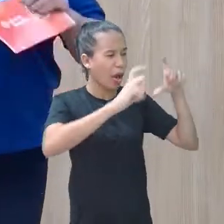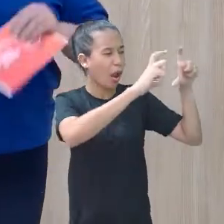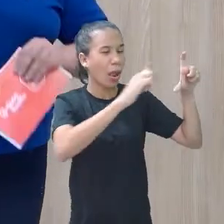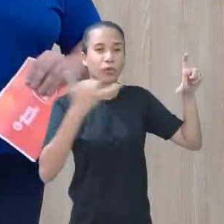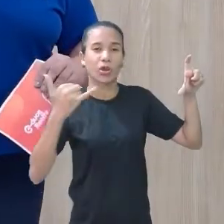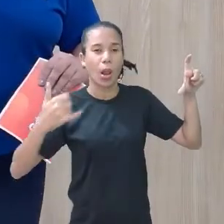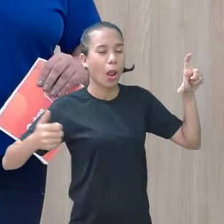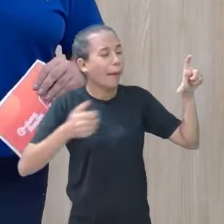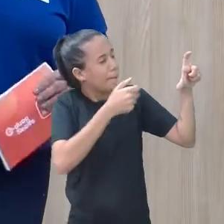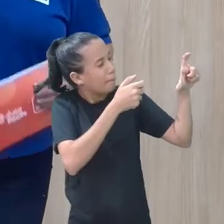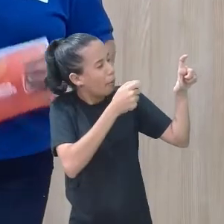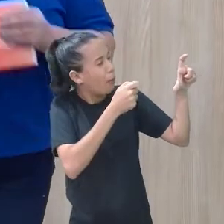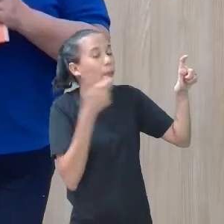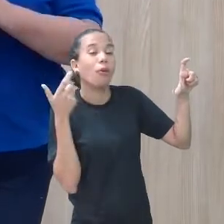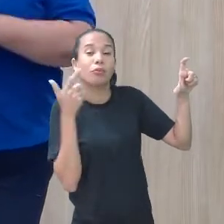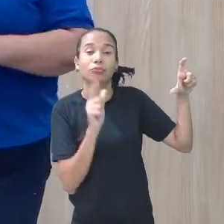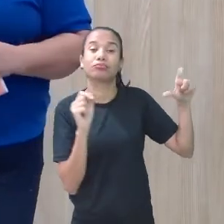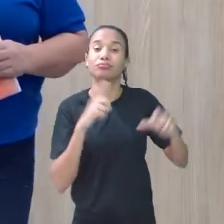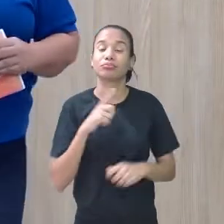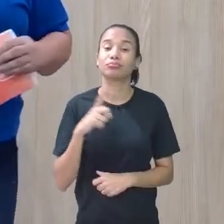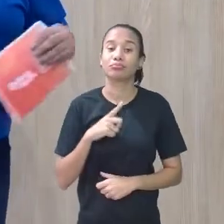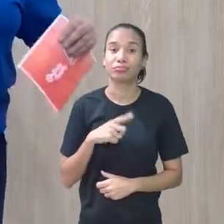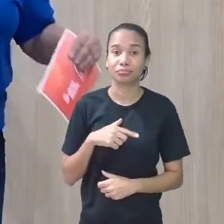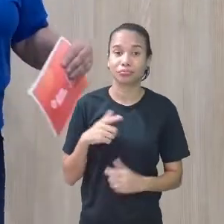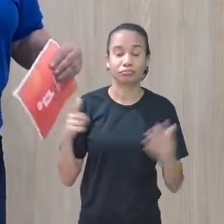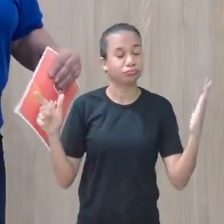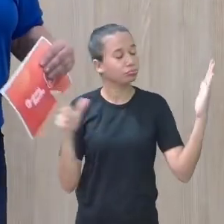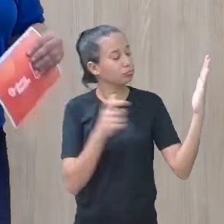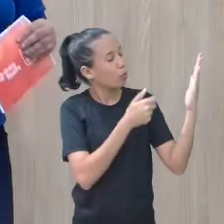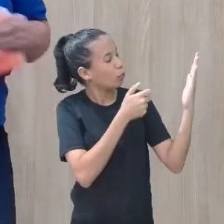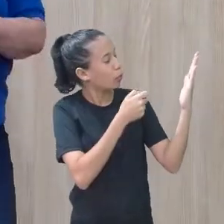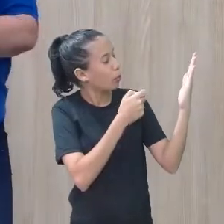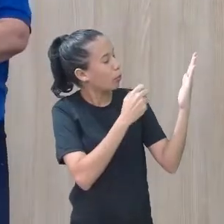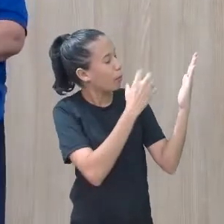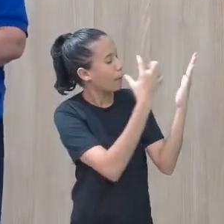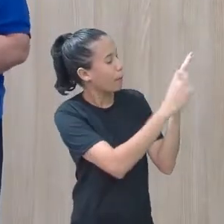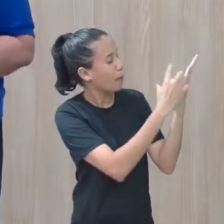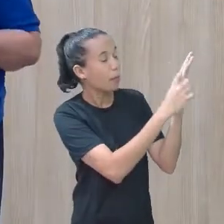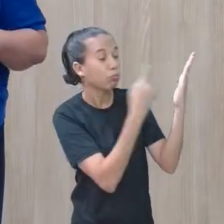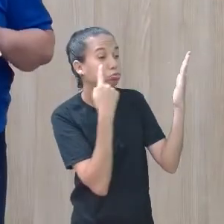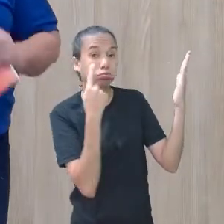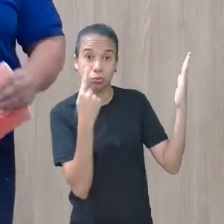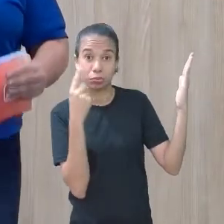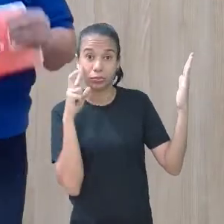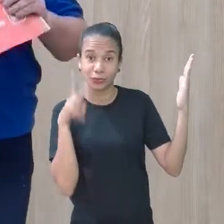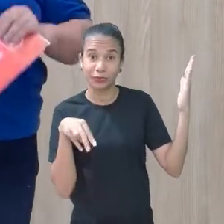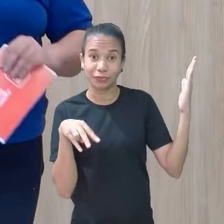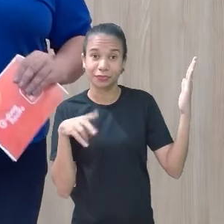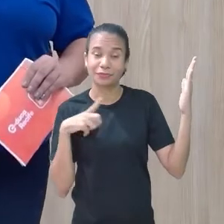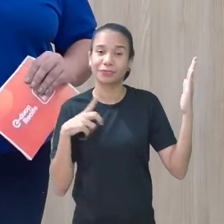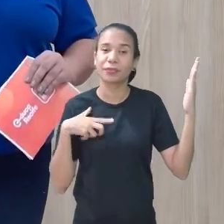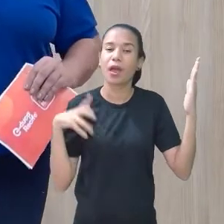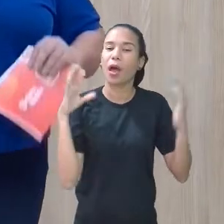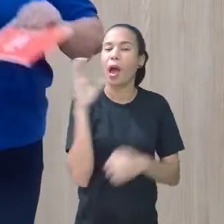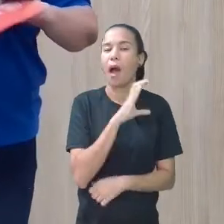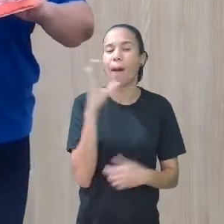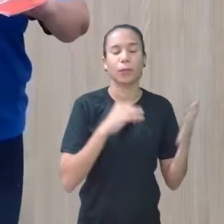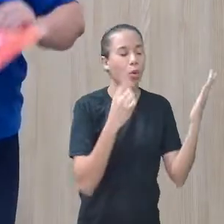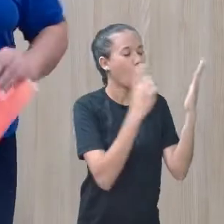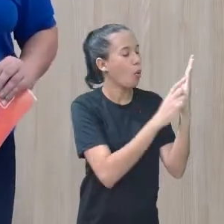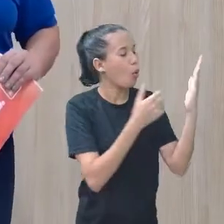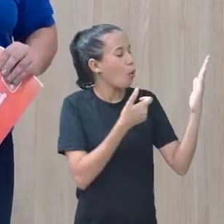enturmados, a gente vai poder fazer. Então, esse QR Code que fica aqui, né, aqui vocês vão poder